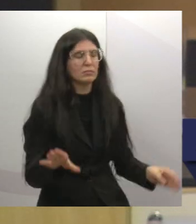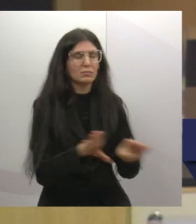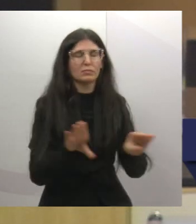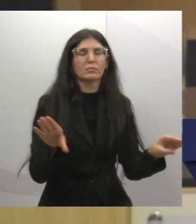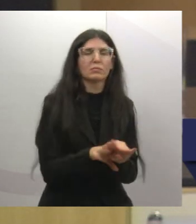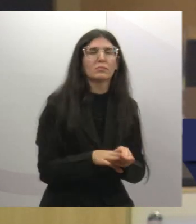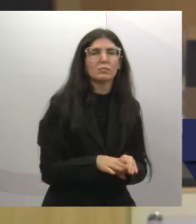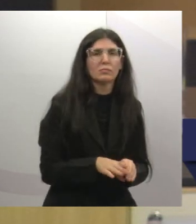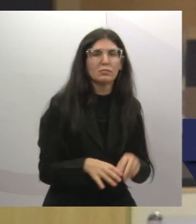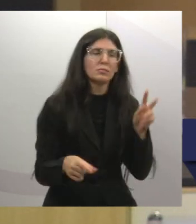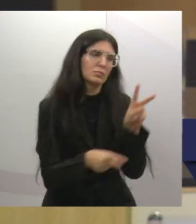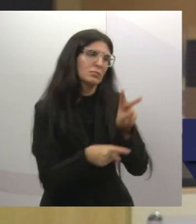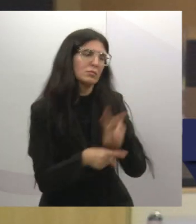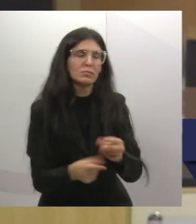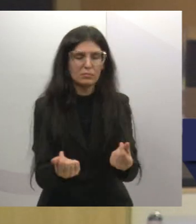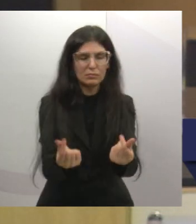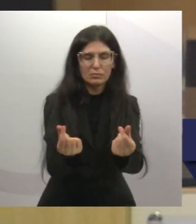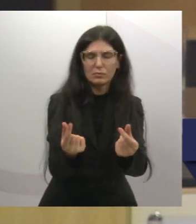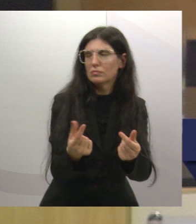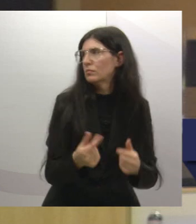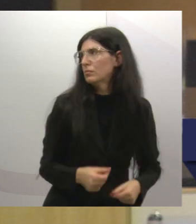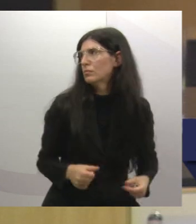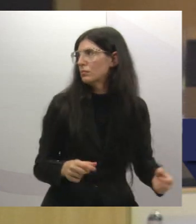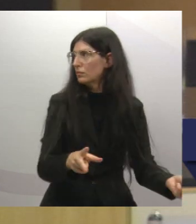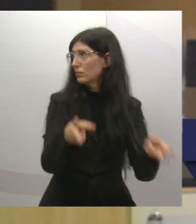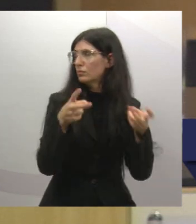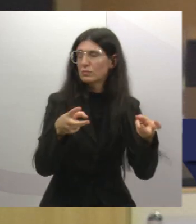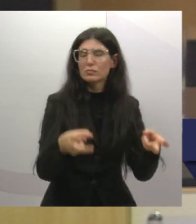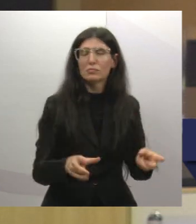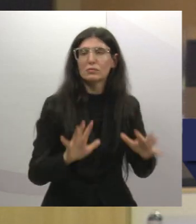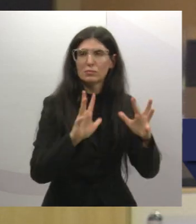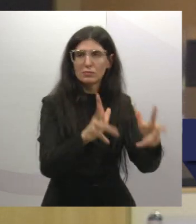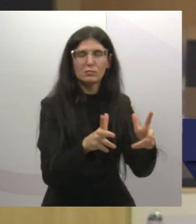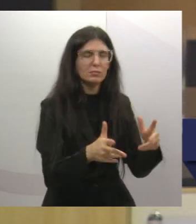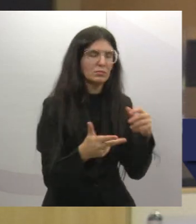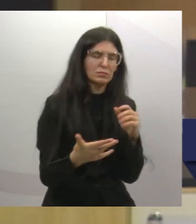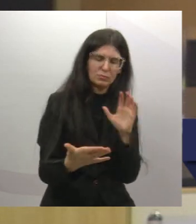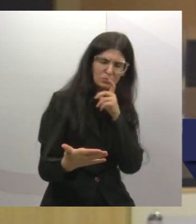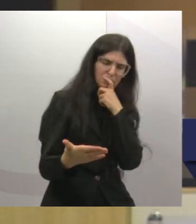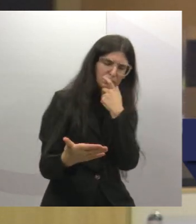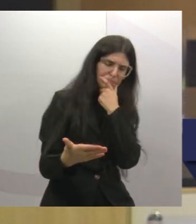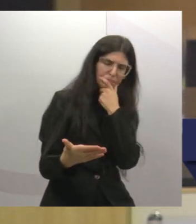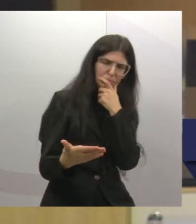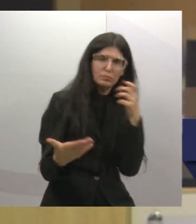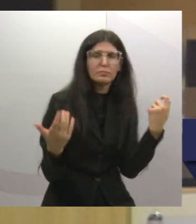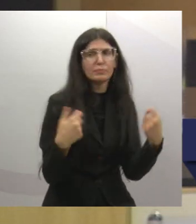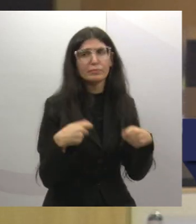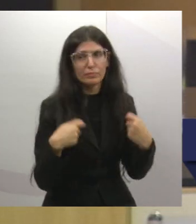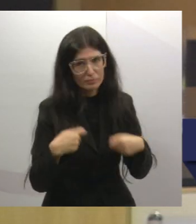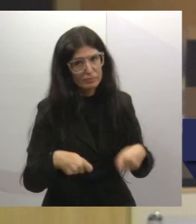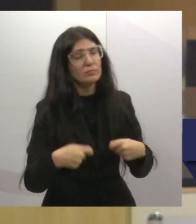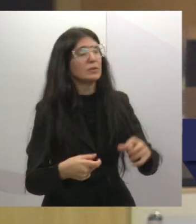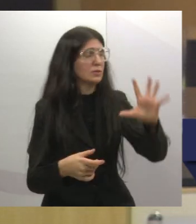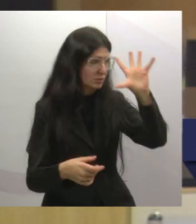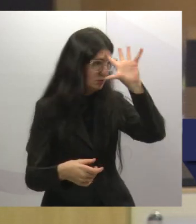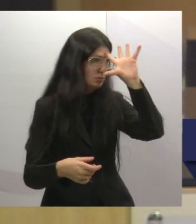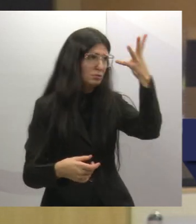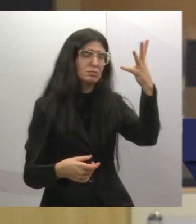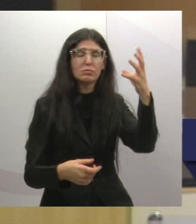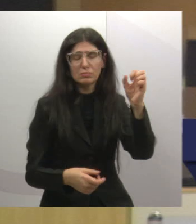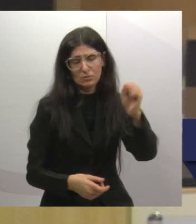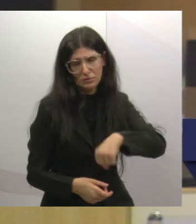acompanhado de forma mais próxima e muito próxima todas essas tratativas, e a gente tem tentado chegar a soluções